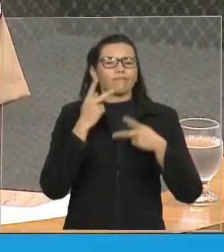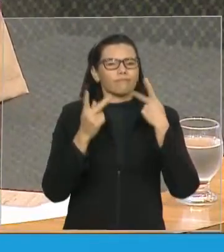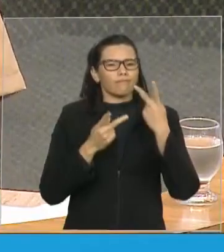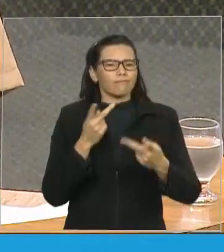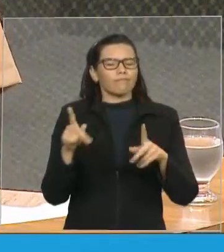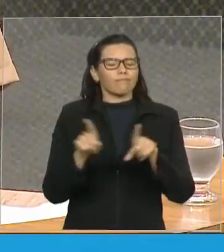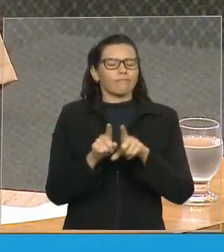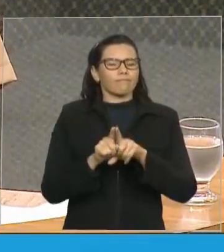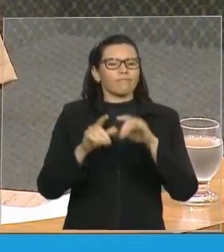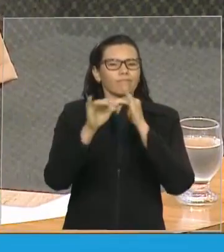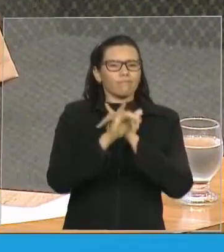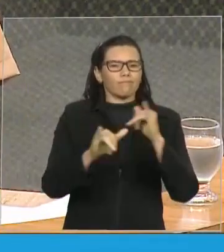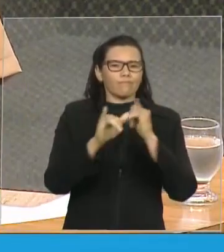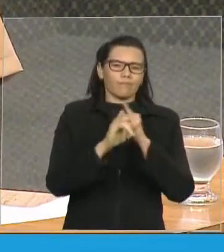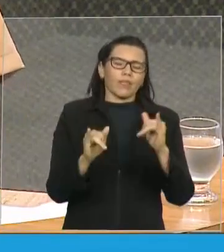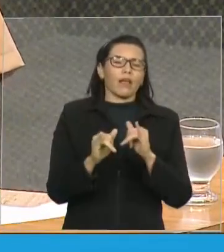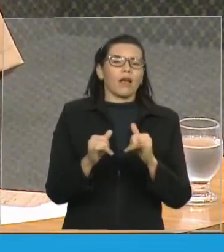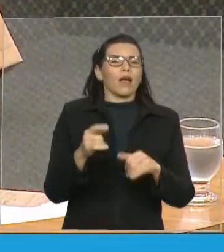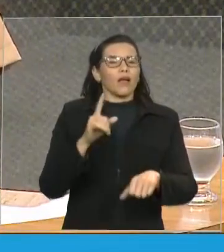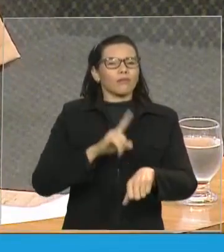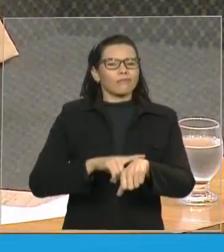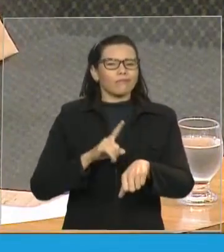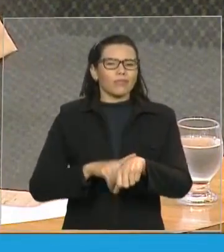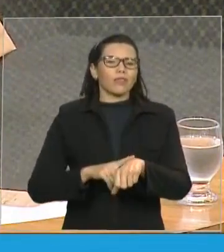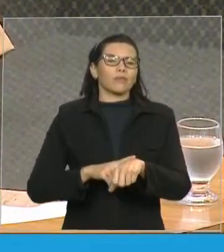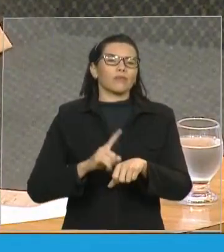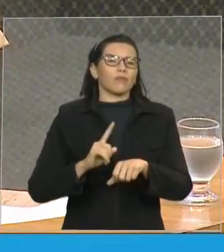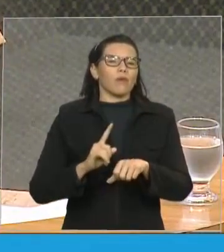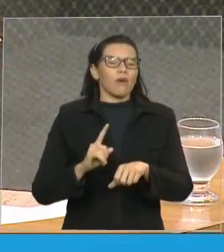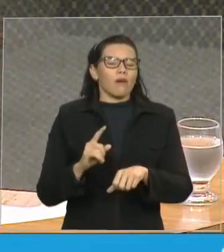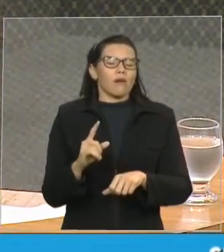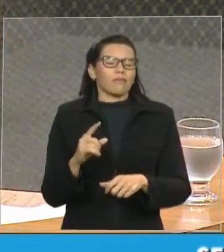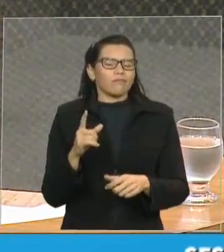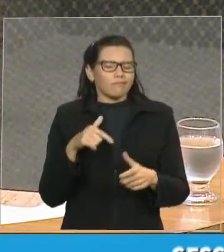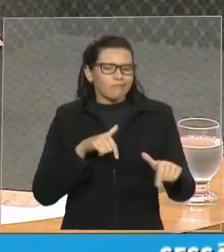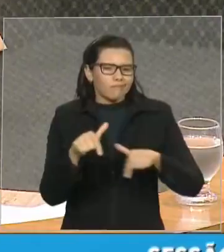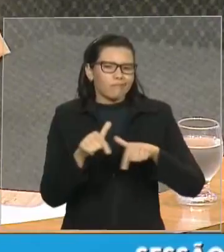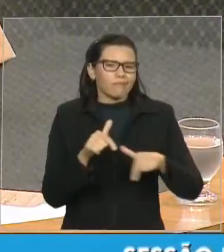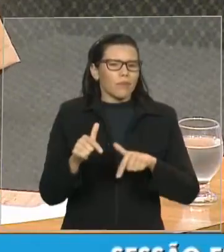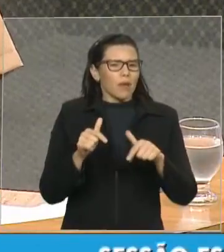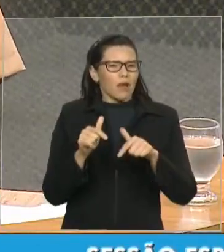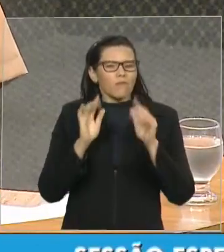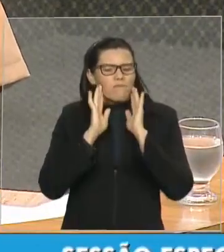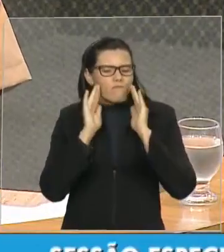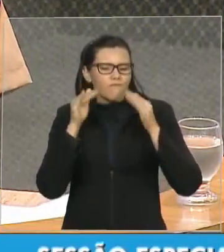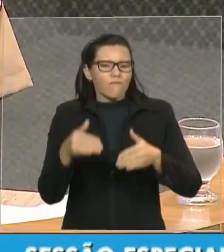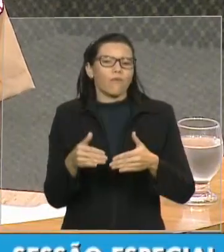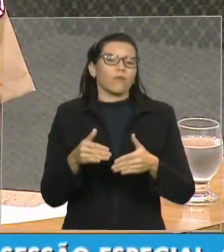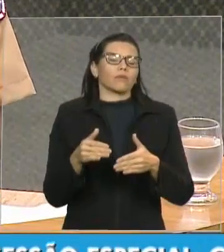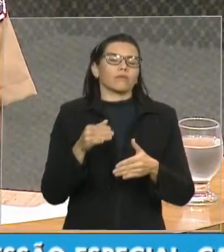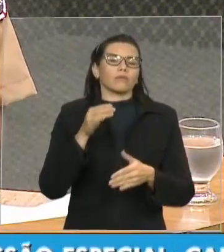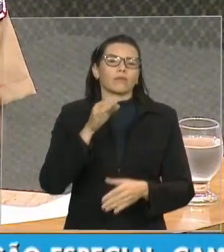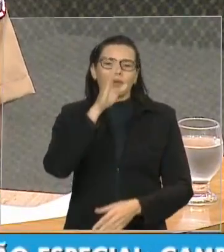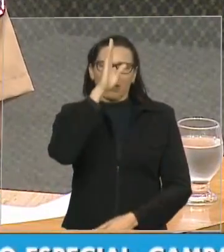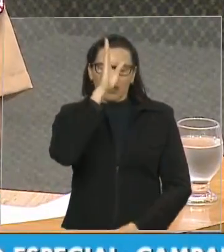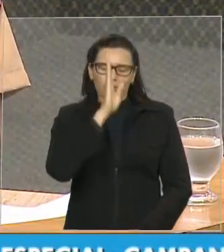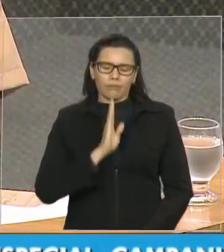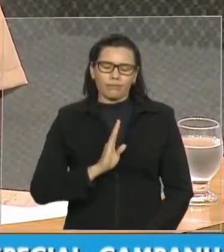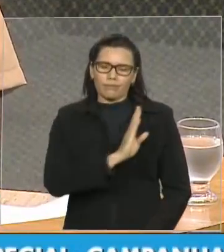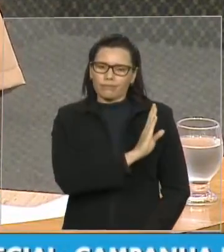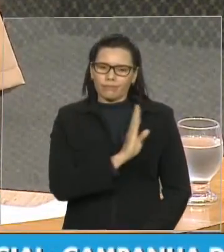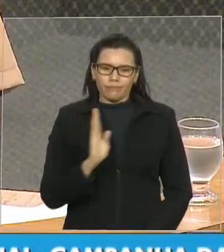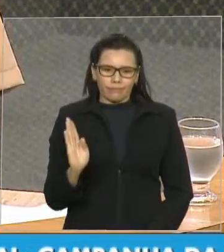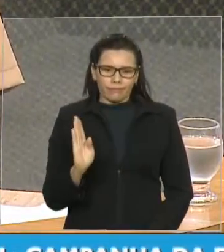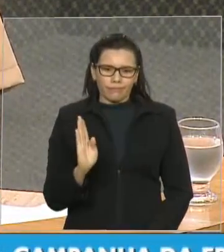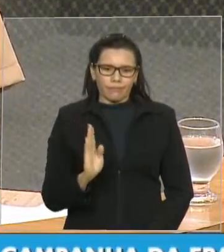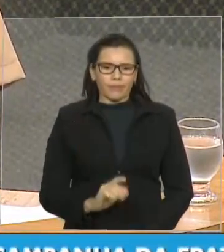no período da quaresma, mas que é provocada a continuar no decorrer do ano e todo o tempo na vida